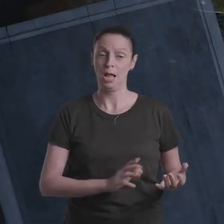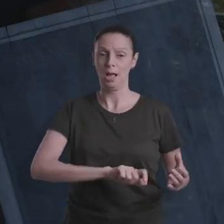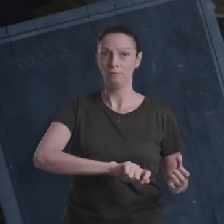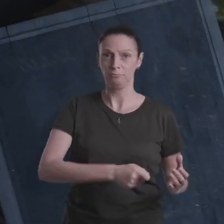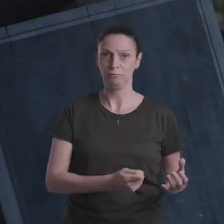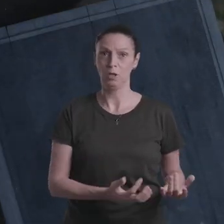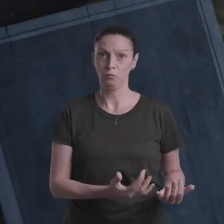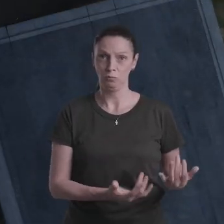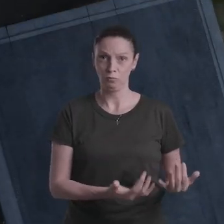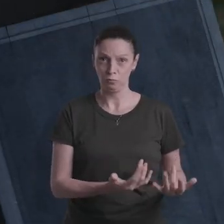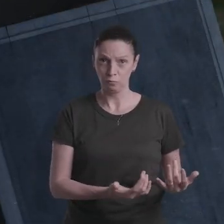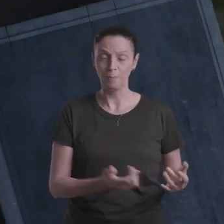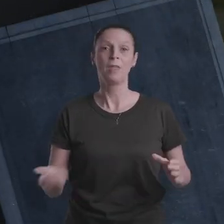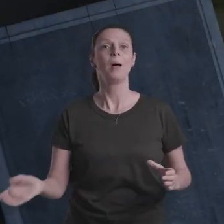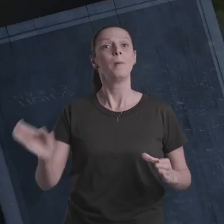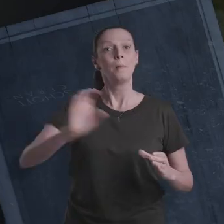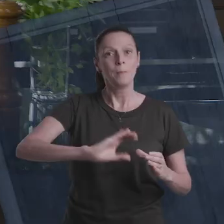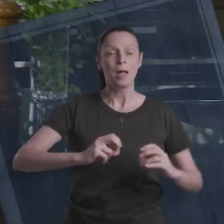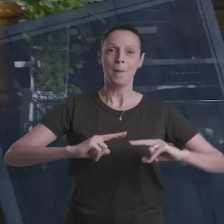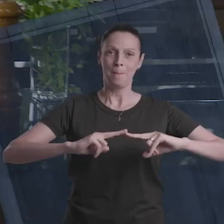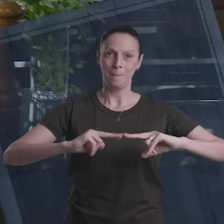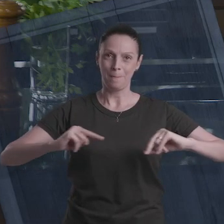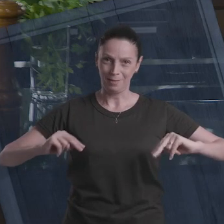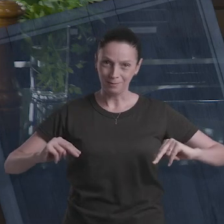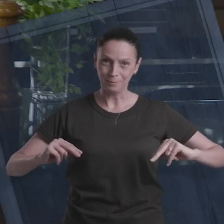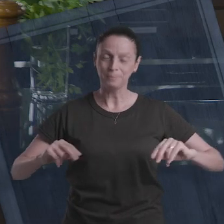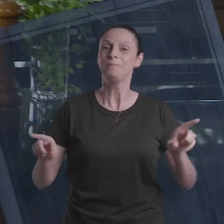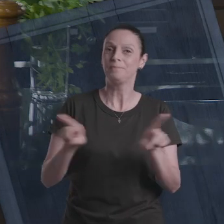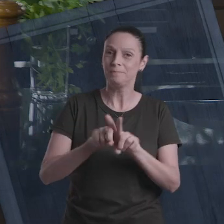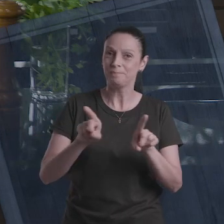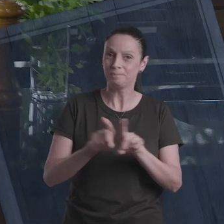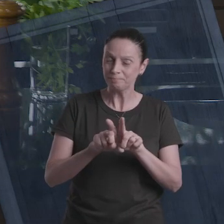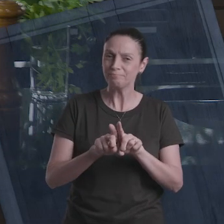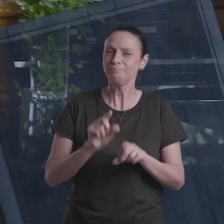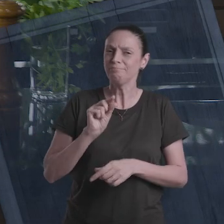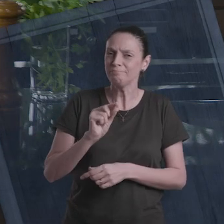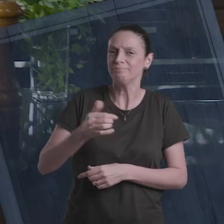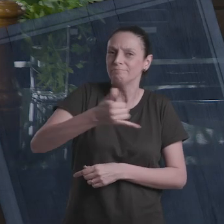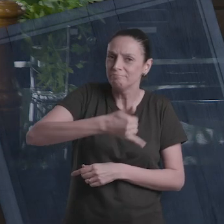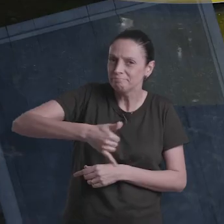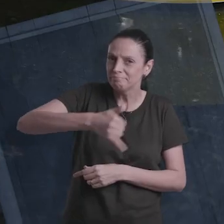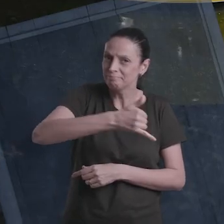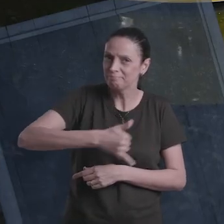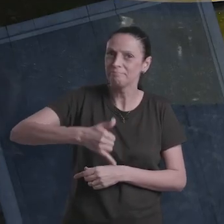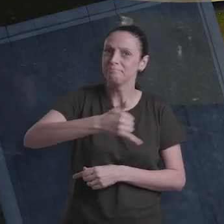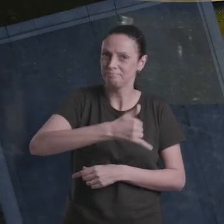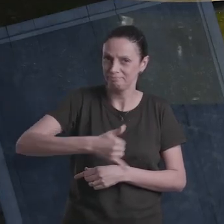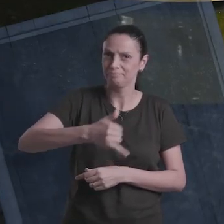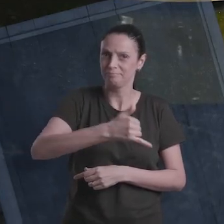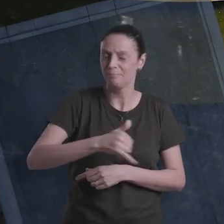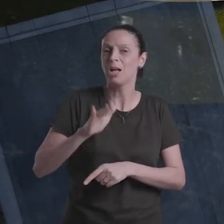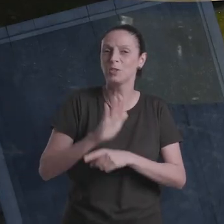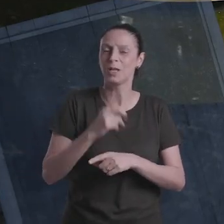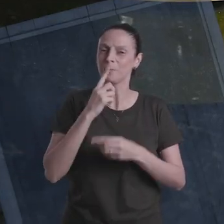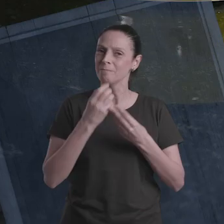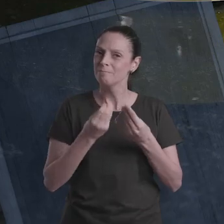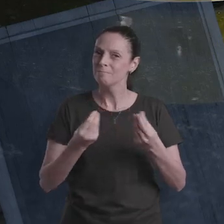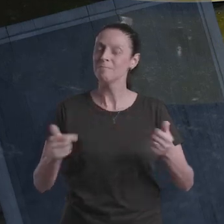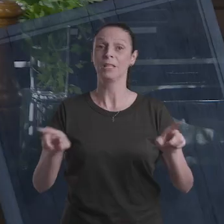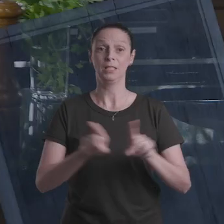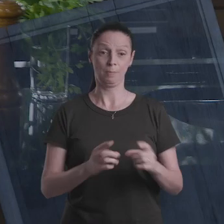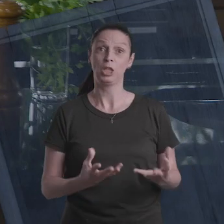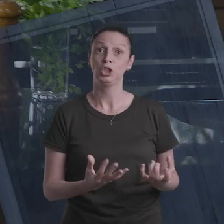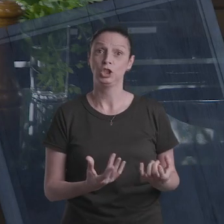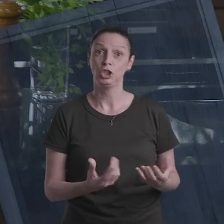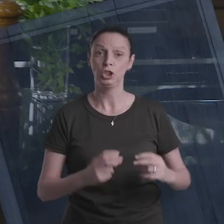acrescentar o bacon. Agora vamos acrescentar um fiozinho de azeite para dar um pouquinho mais de sabor e ajudar a